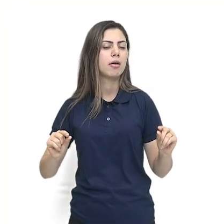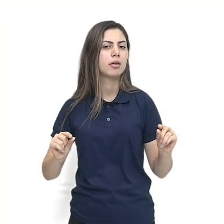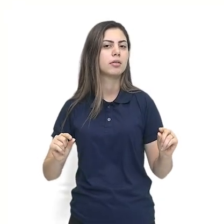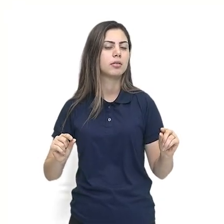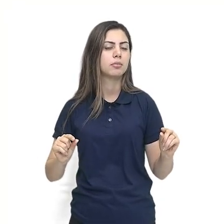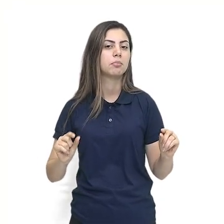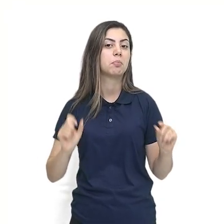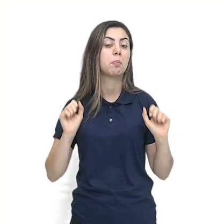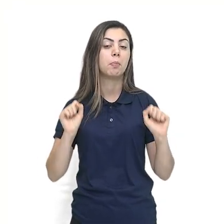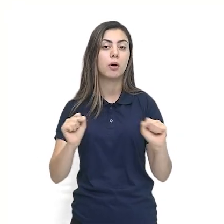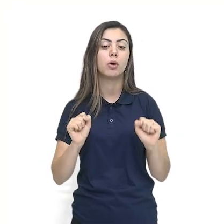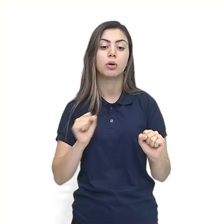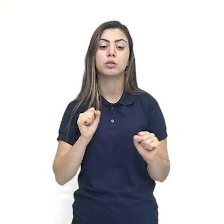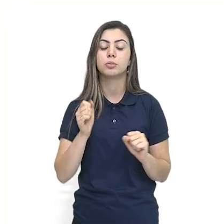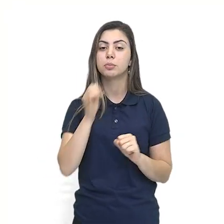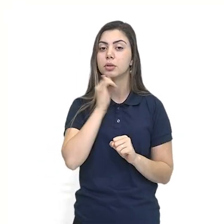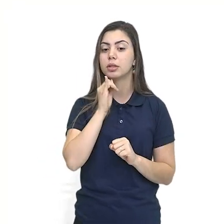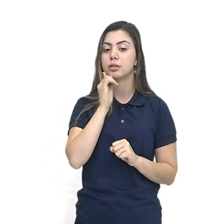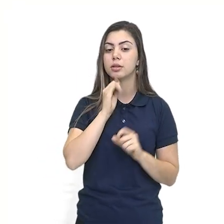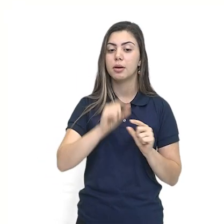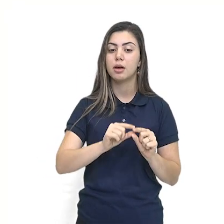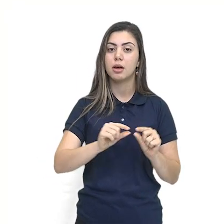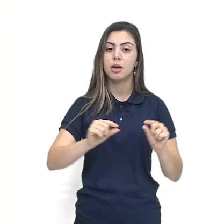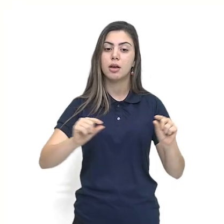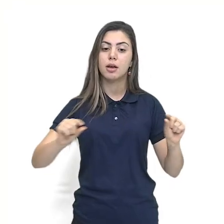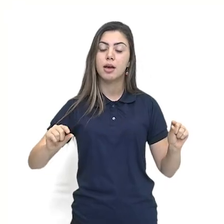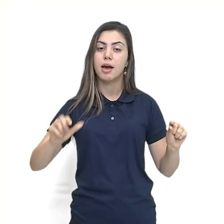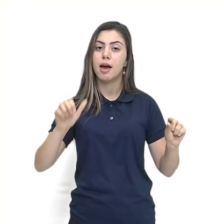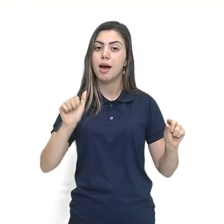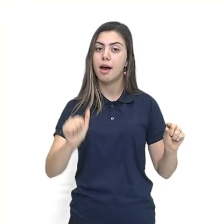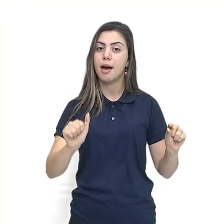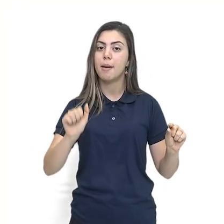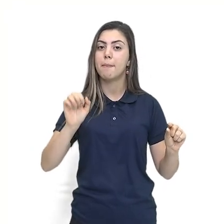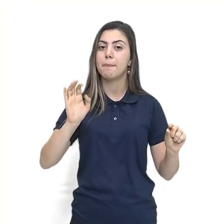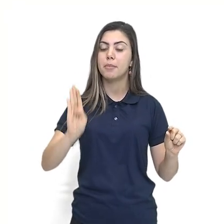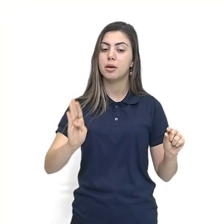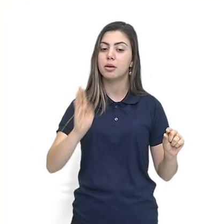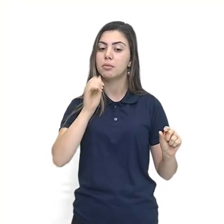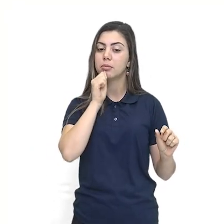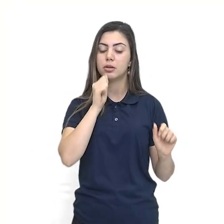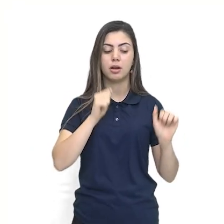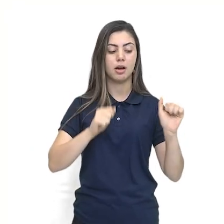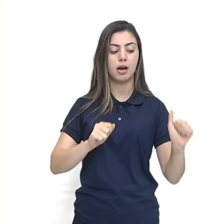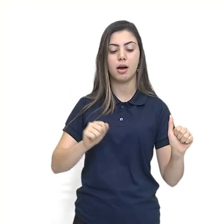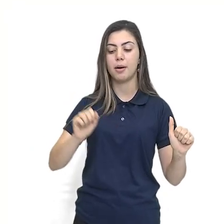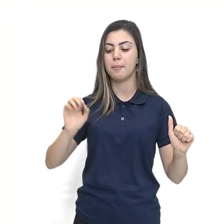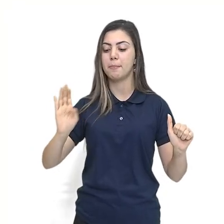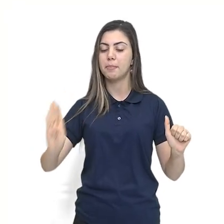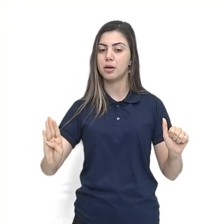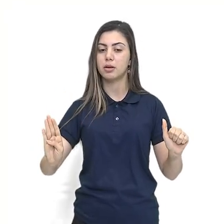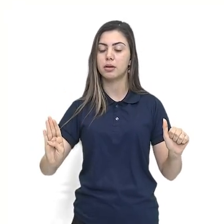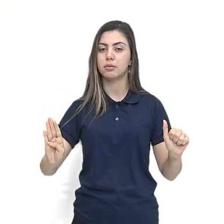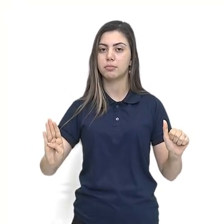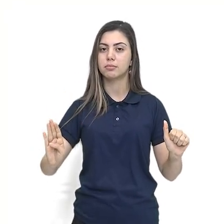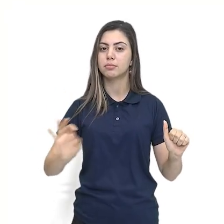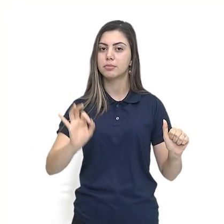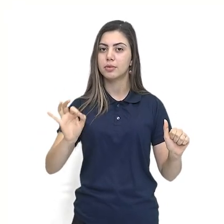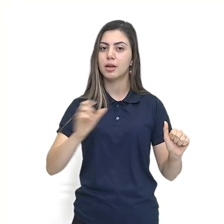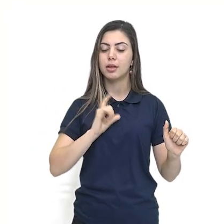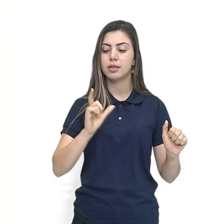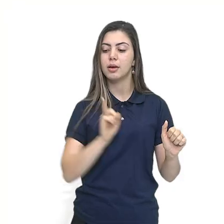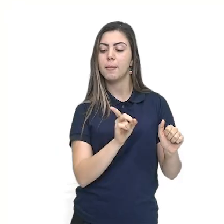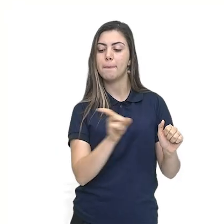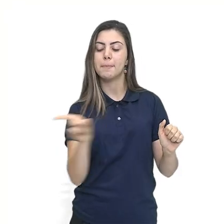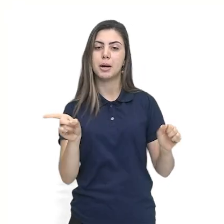como sendo, ó, reta AB, olha, com uma setinha em cima, com